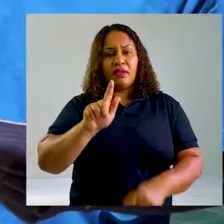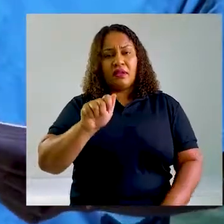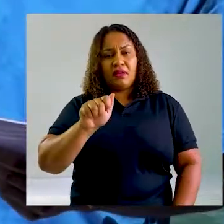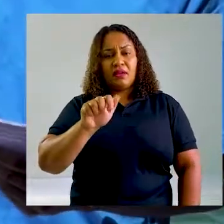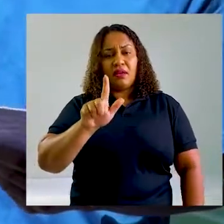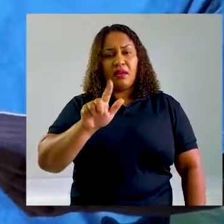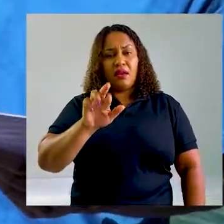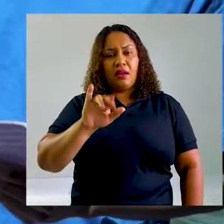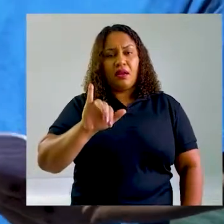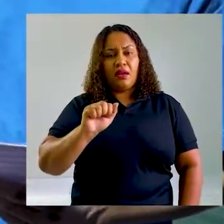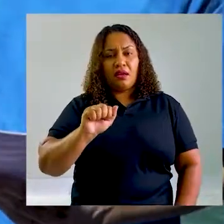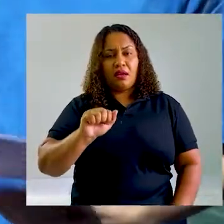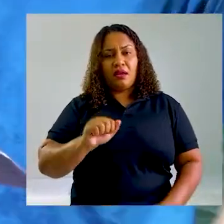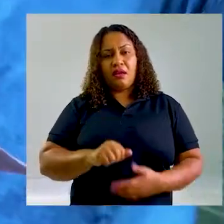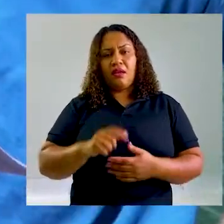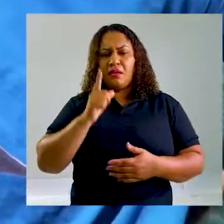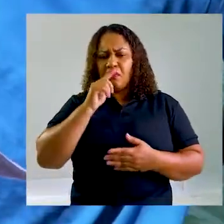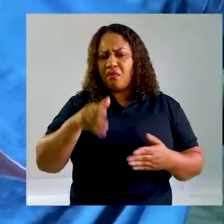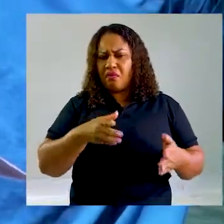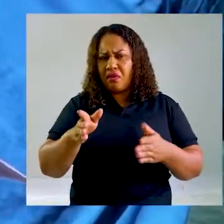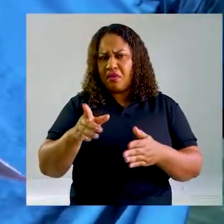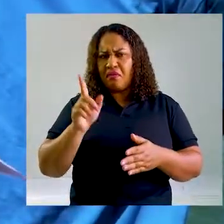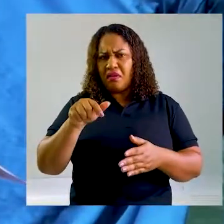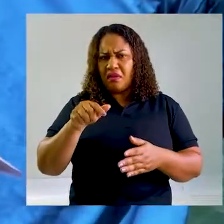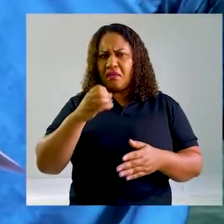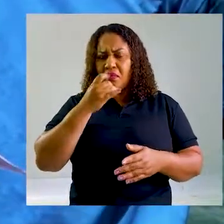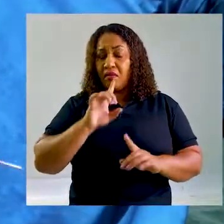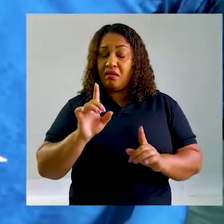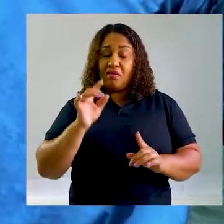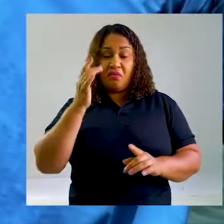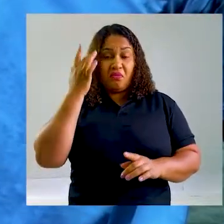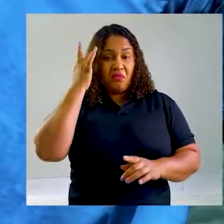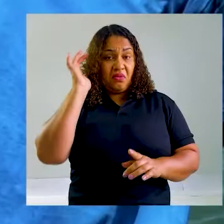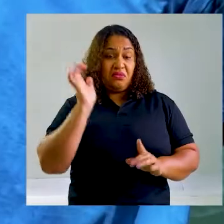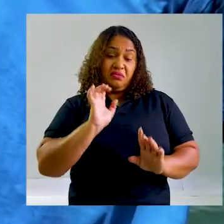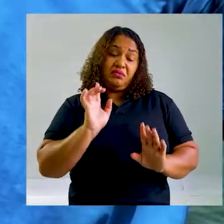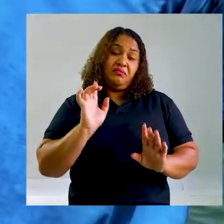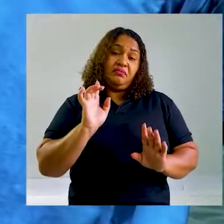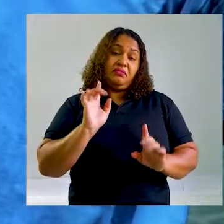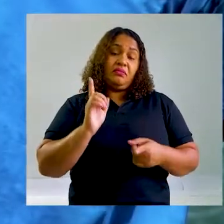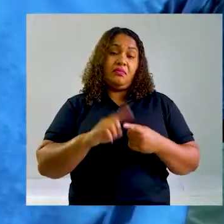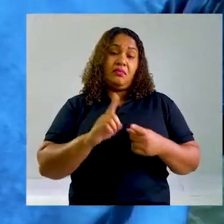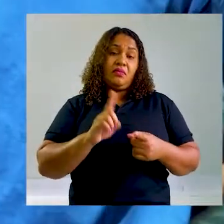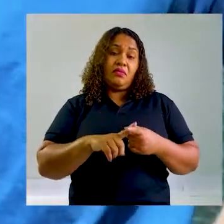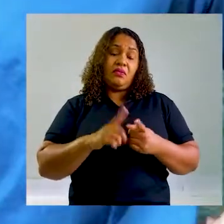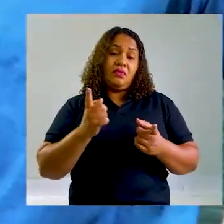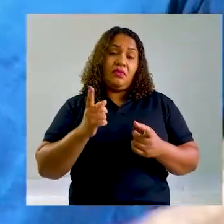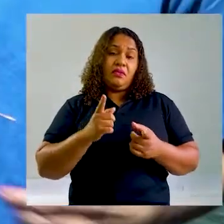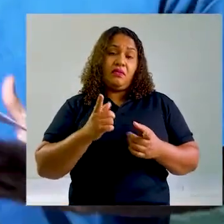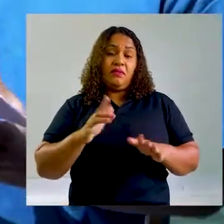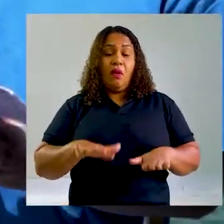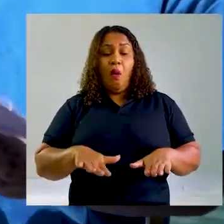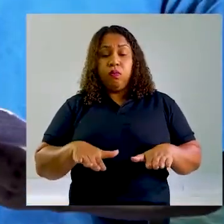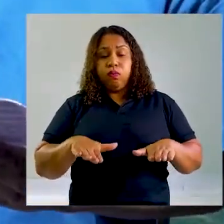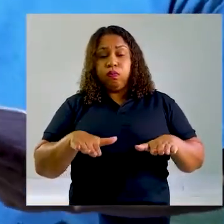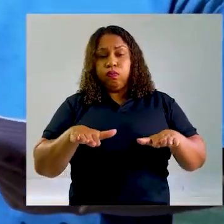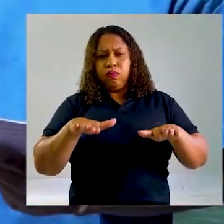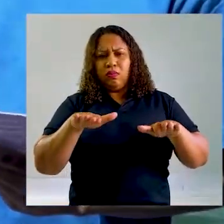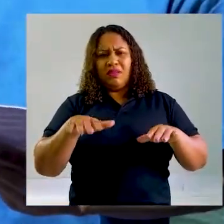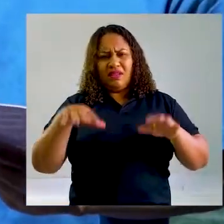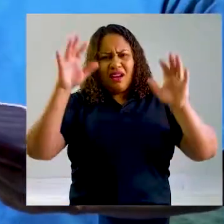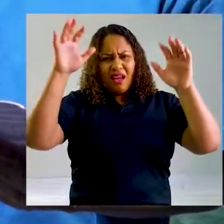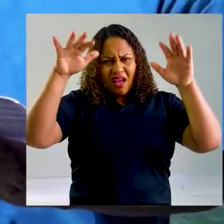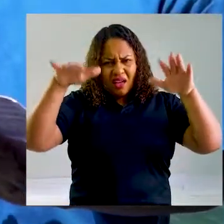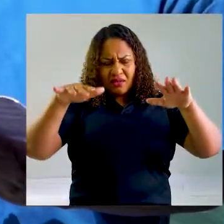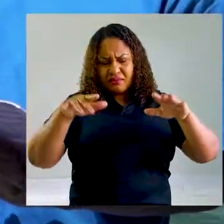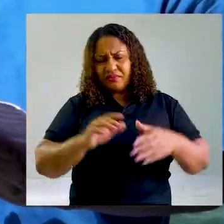né, canalizar o rio. Isso vai ser solução? Eu não creio. Por quê? Né? Aquela galeria vai ter um volume suficiente para toda